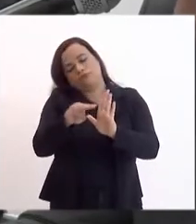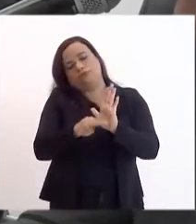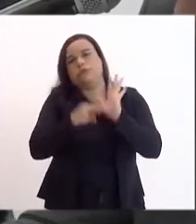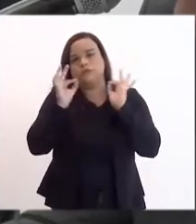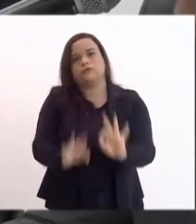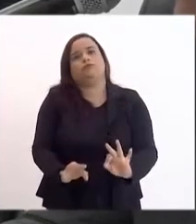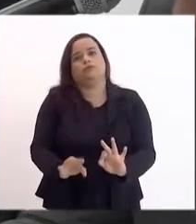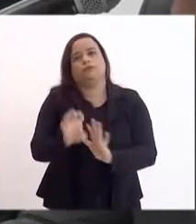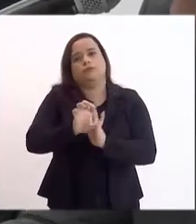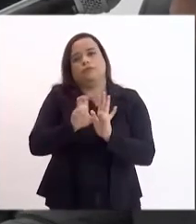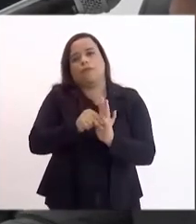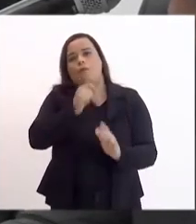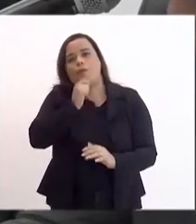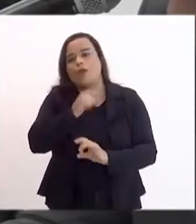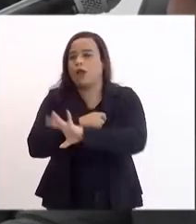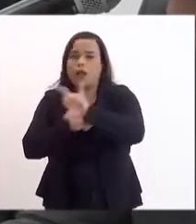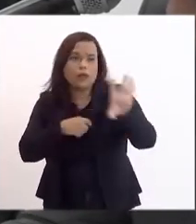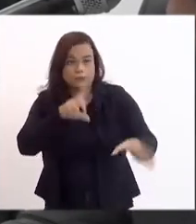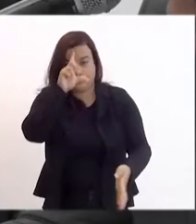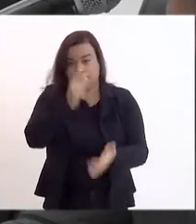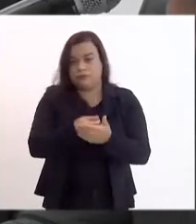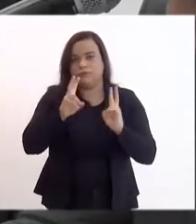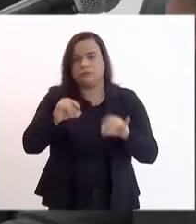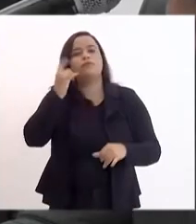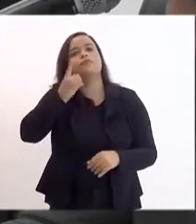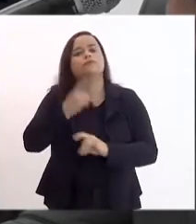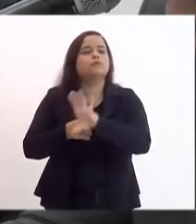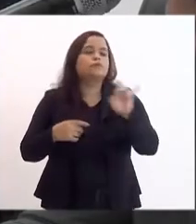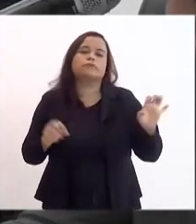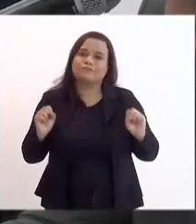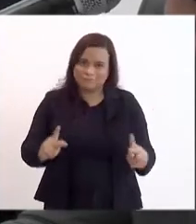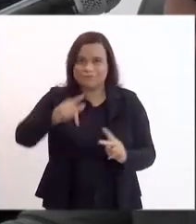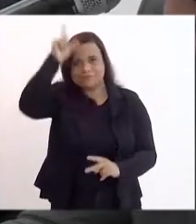plenário e cada deputado poderá se manifestar. Deputado Luiz Paulo.